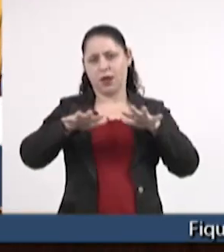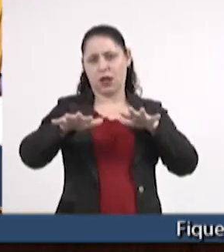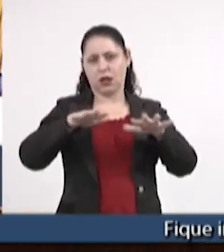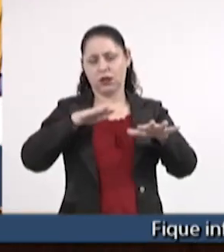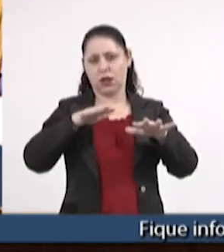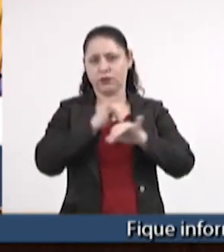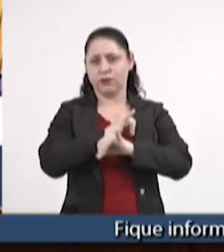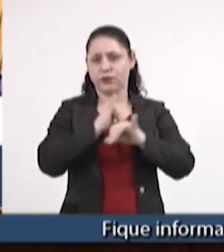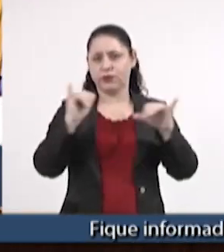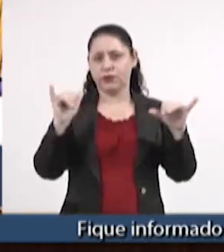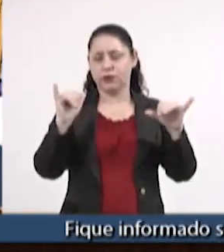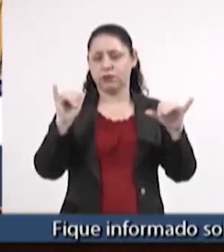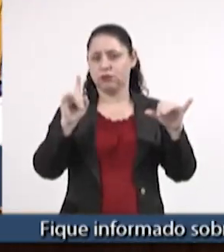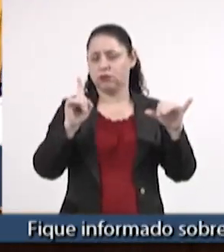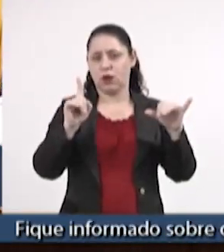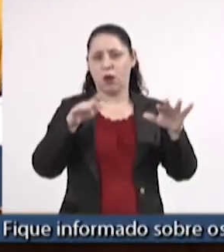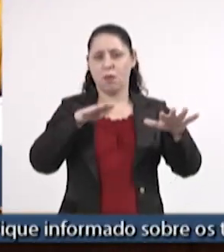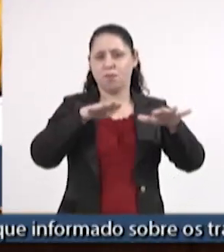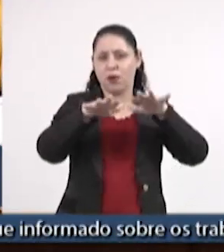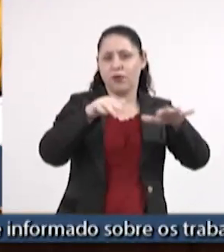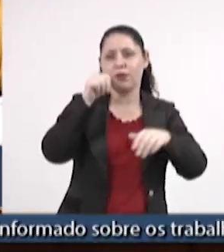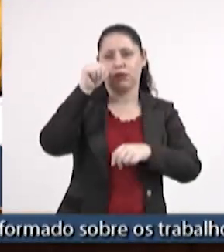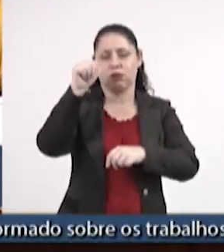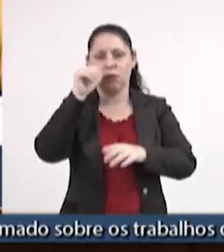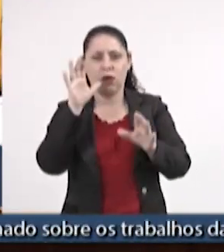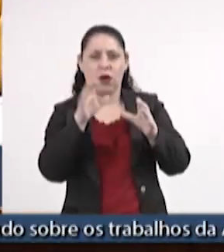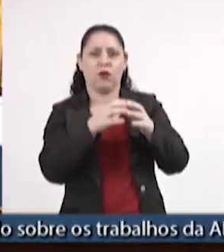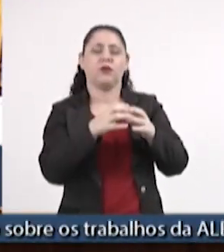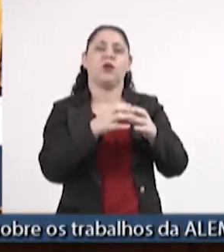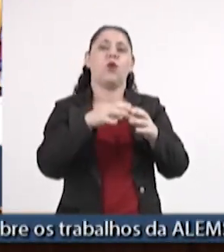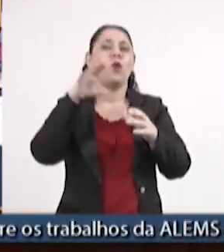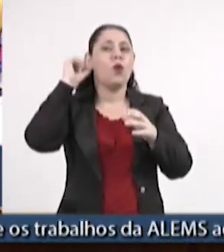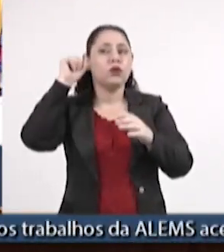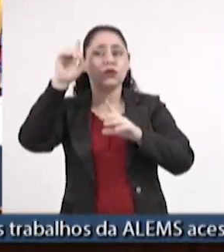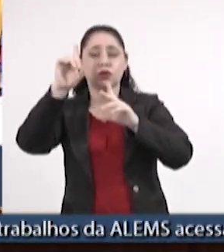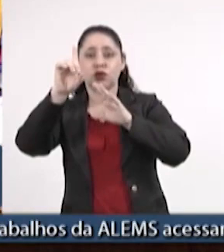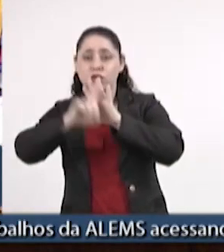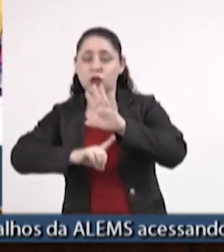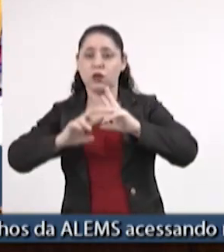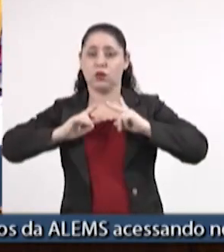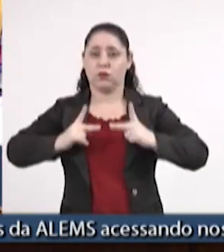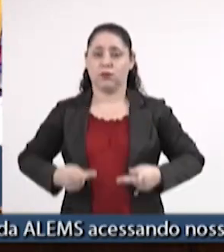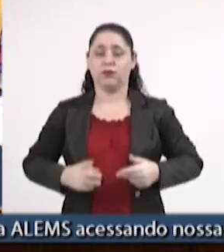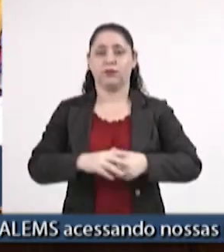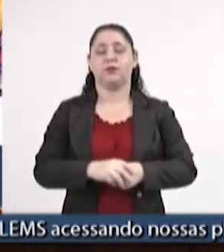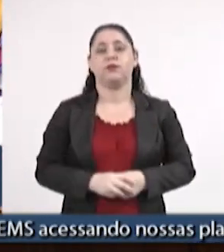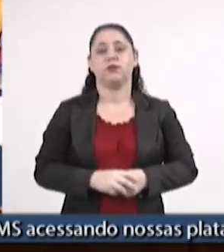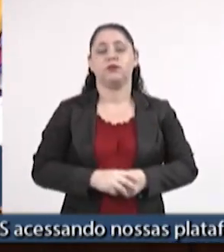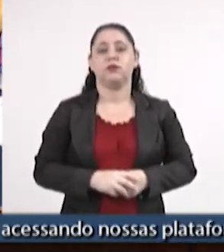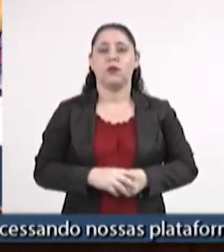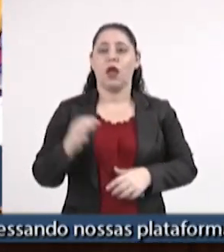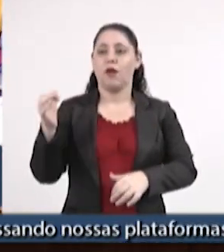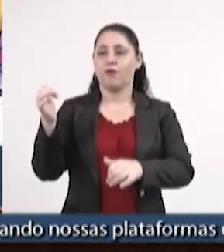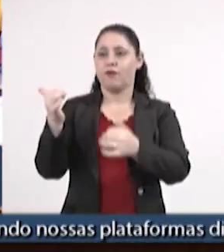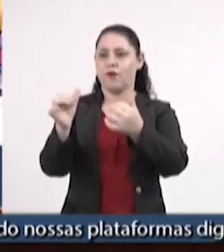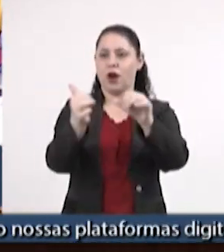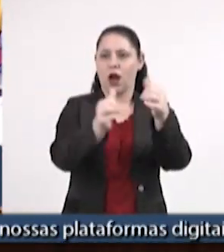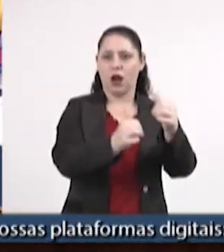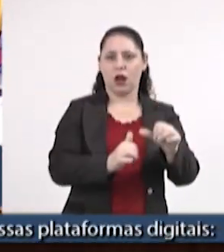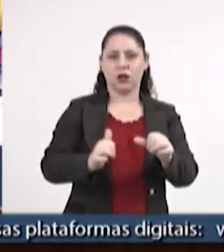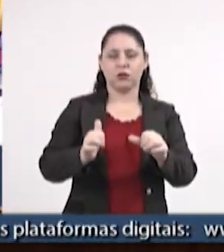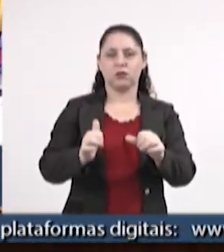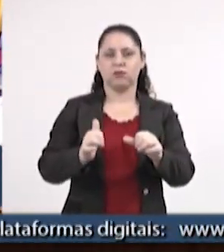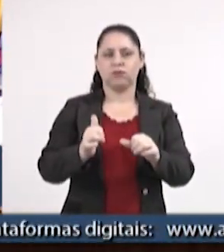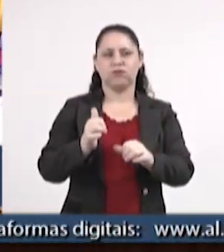militância, né? Os movimentos de mulheres, eu vim do movimento dos direitos humanos, e a gente faz uma avaliação e fica